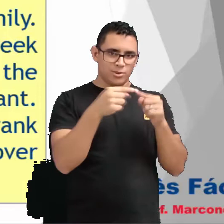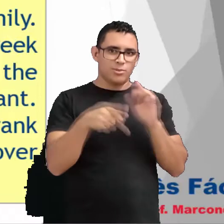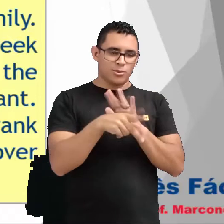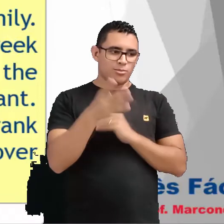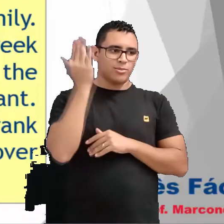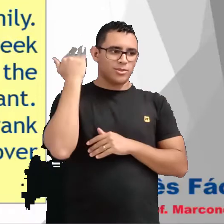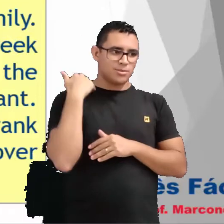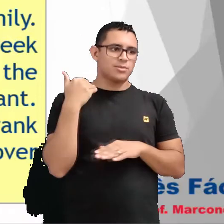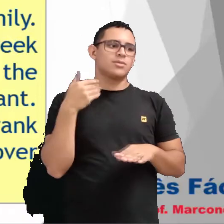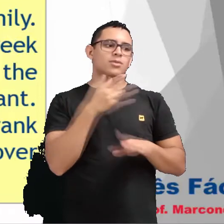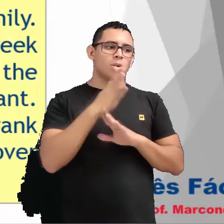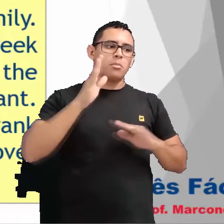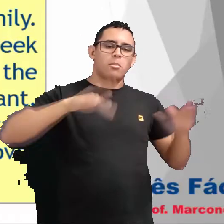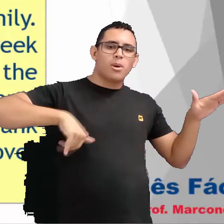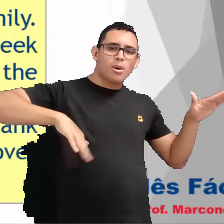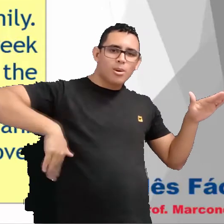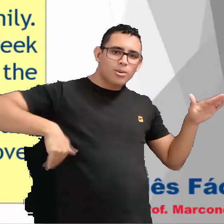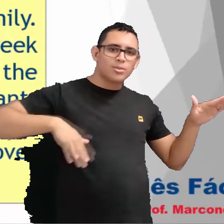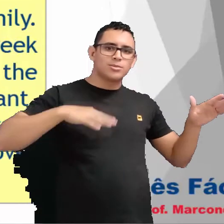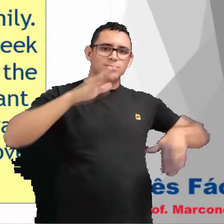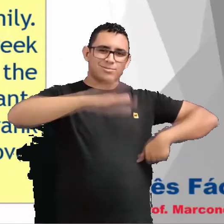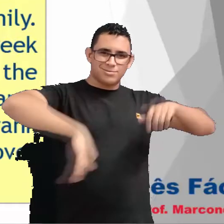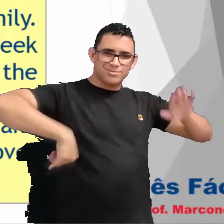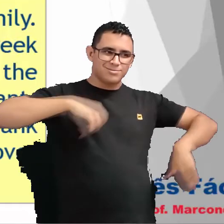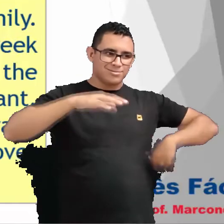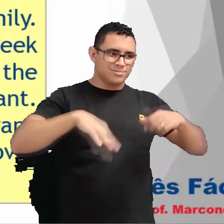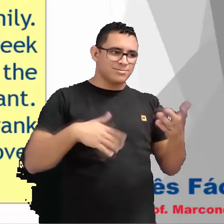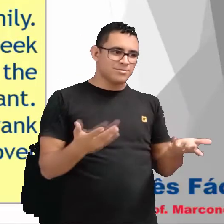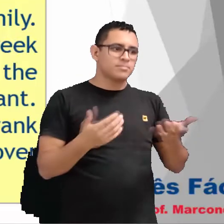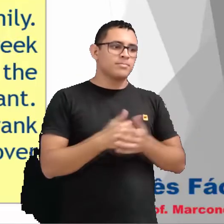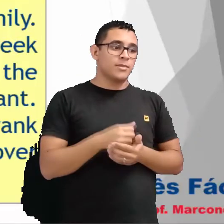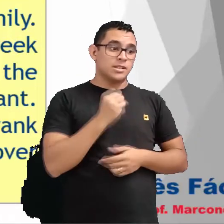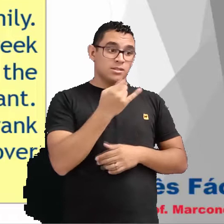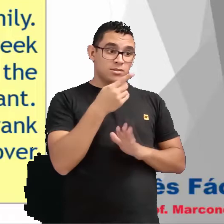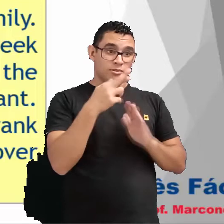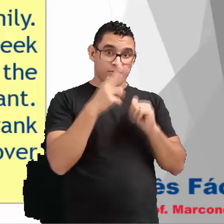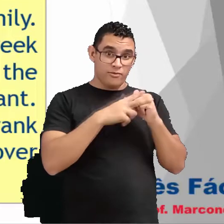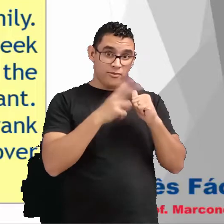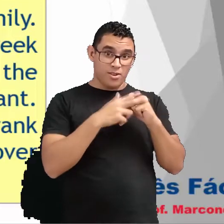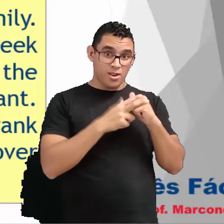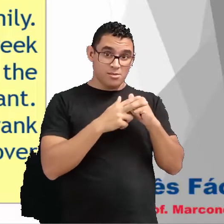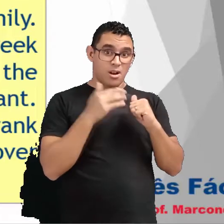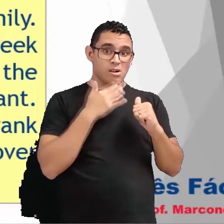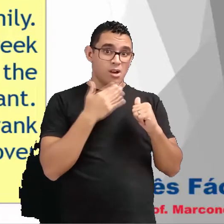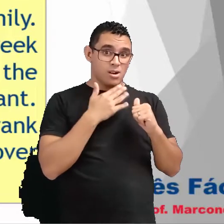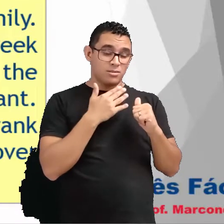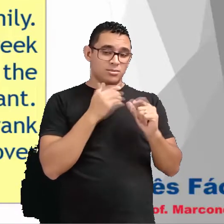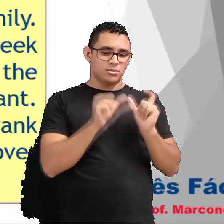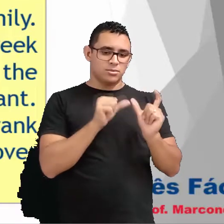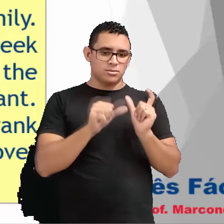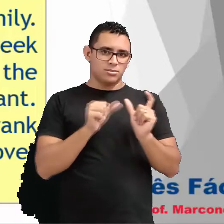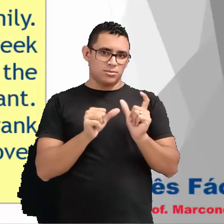no passado, tá vendo? Todos esses verbos irregulares, né? Se fossem verbos regulares, a gente só